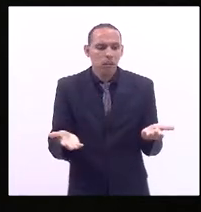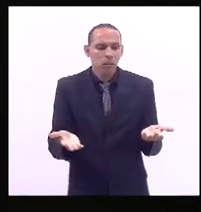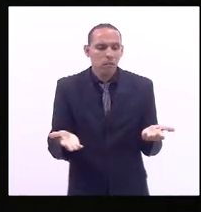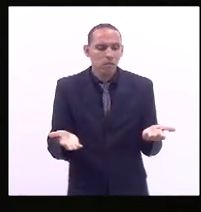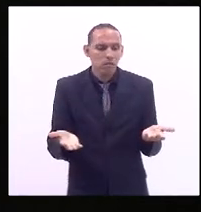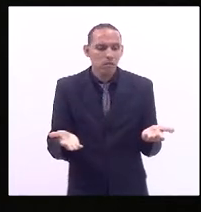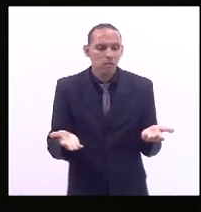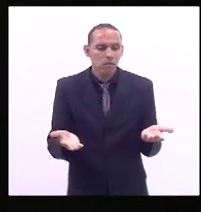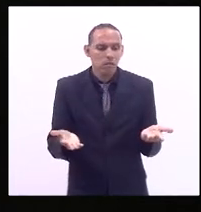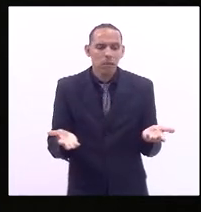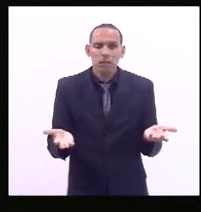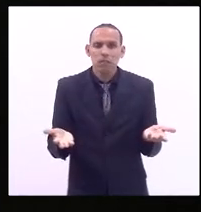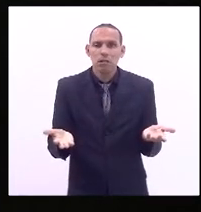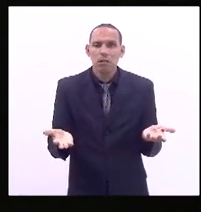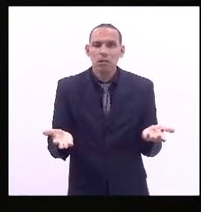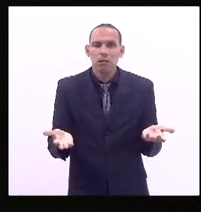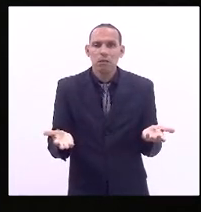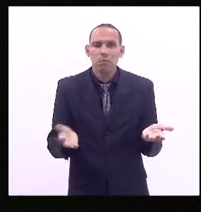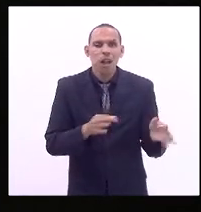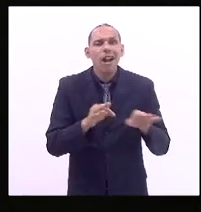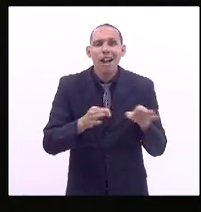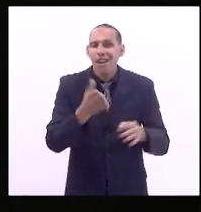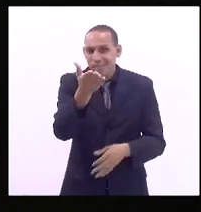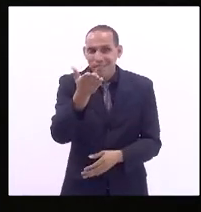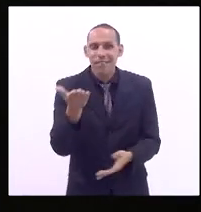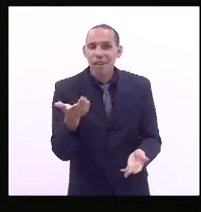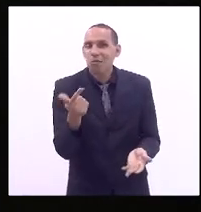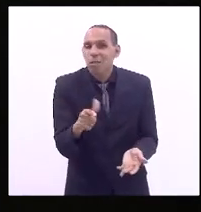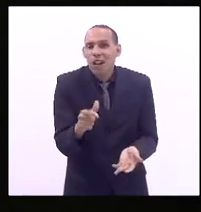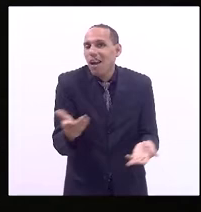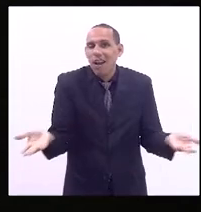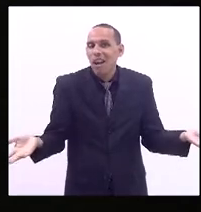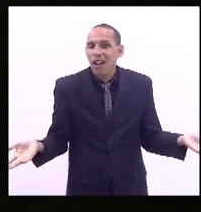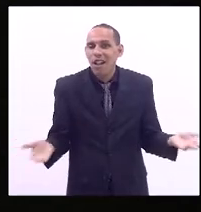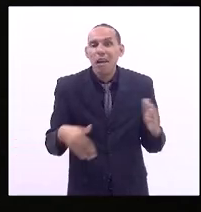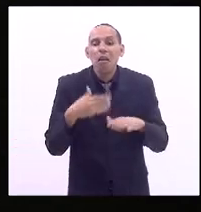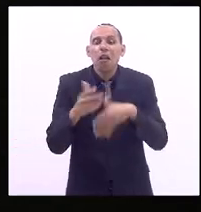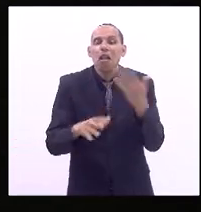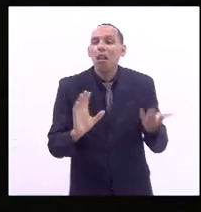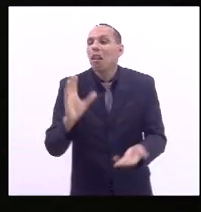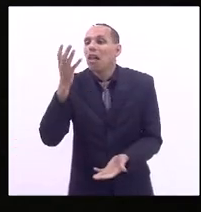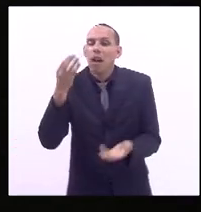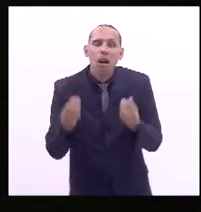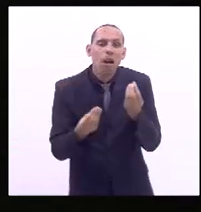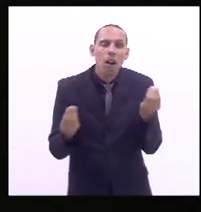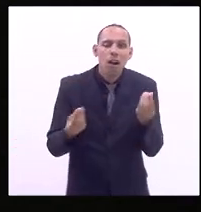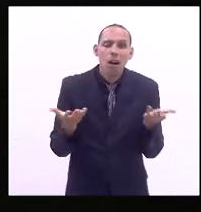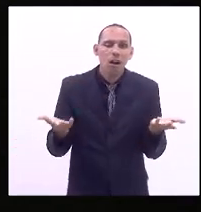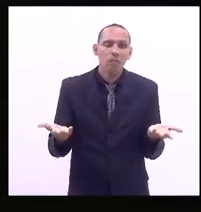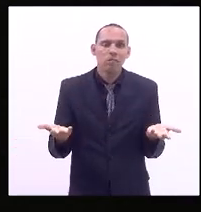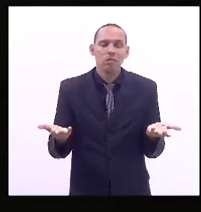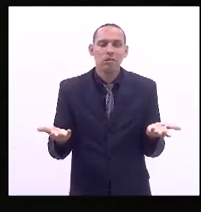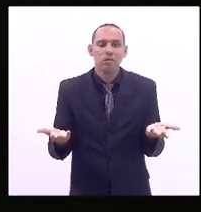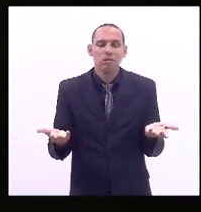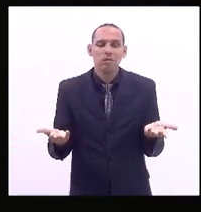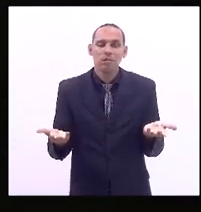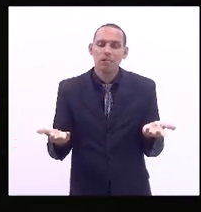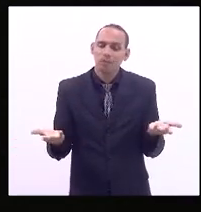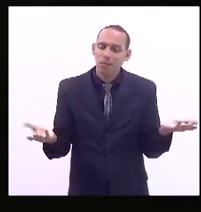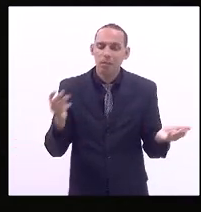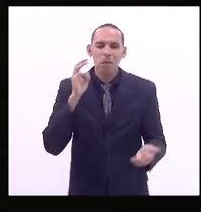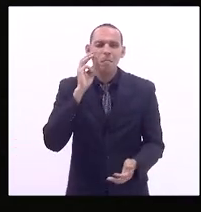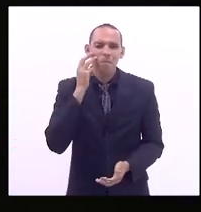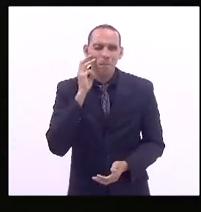ter um o fechamento de como que isso vai se dar no estado do Rio de Janeiro tão